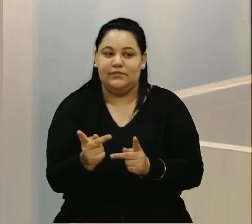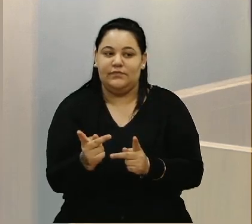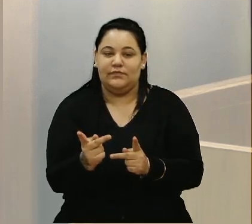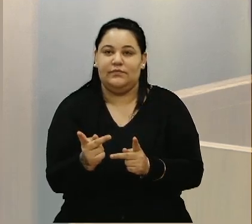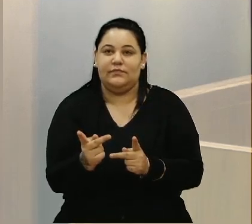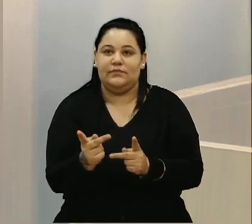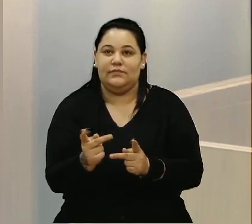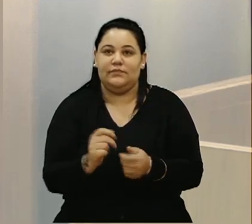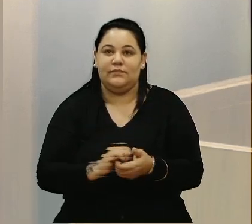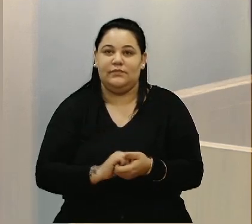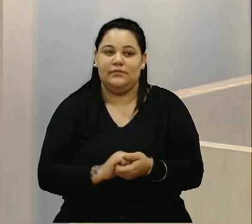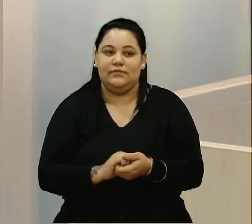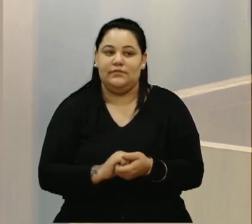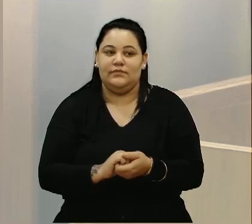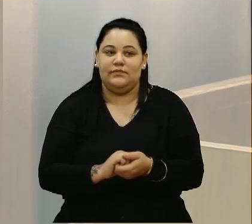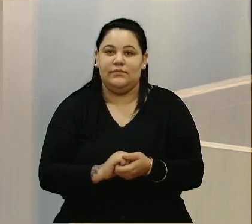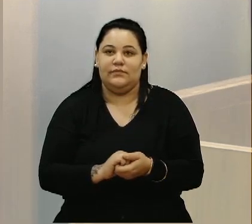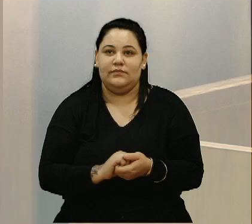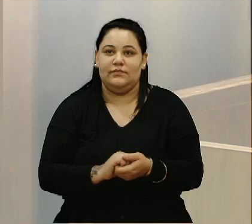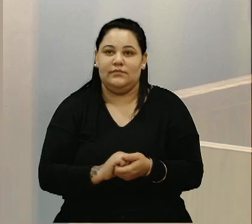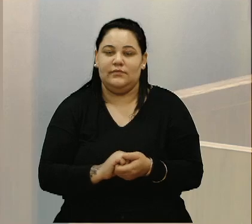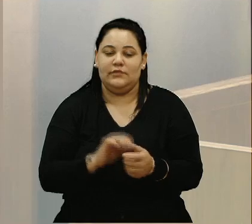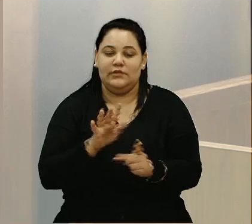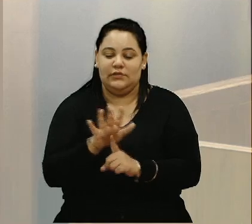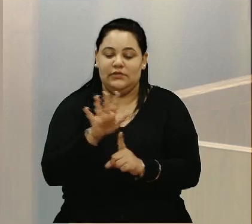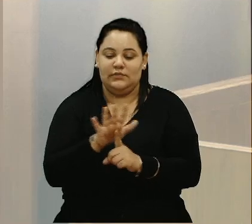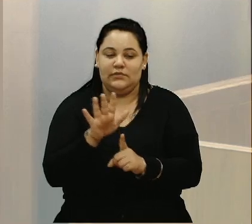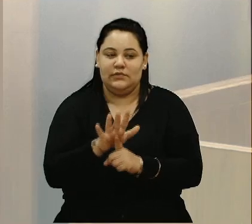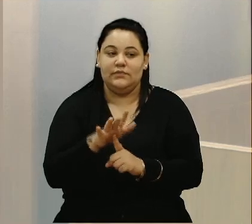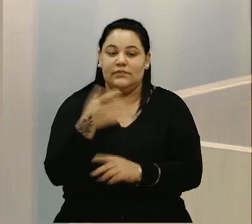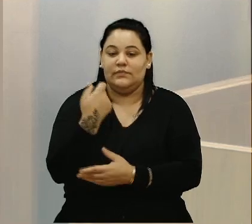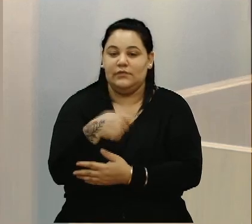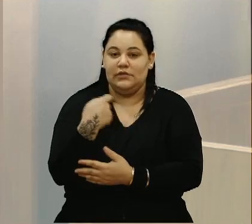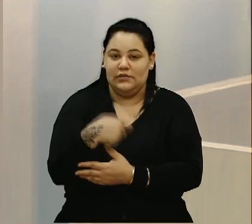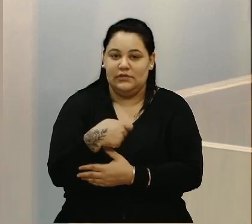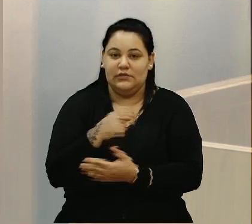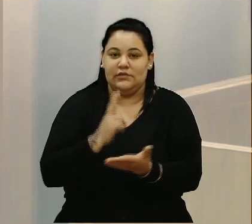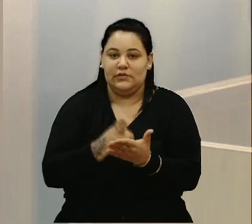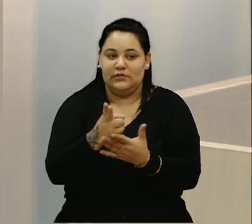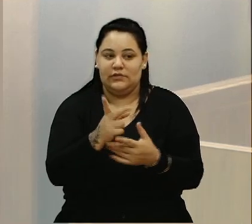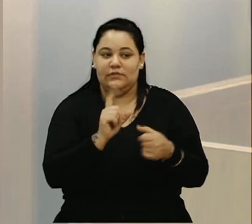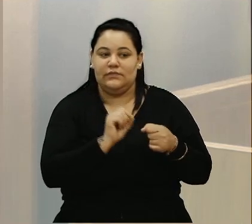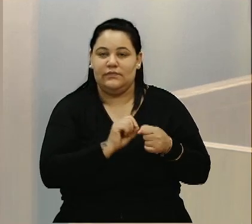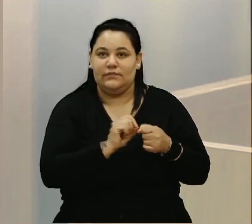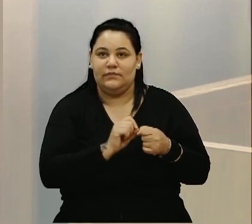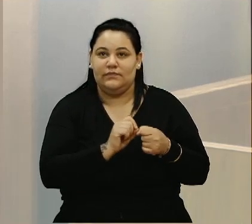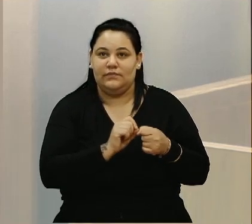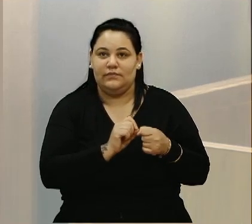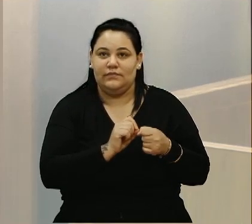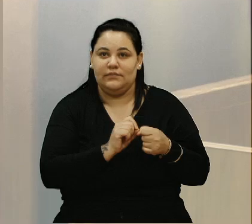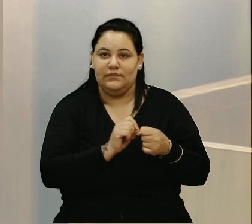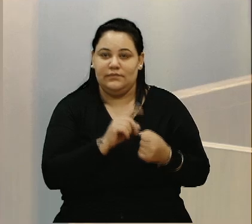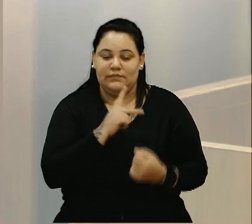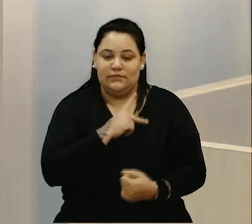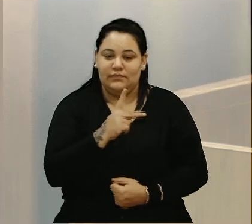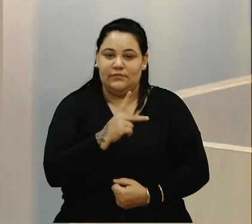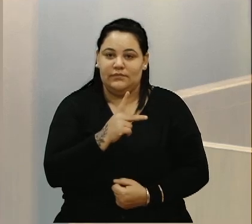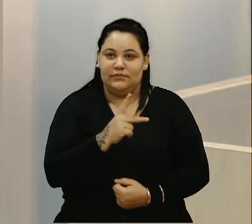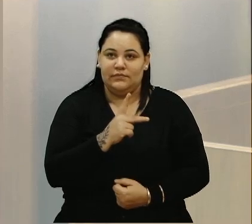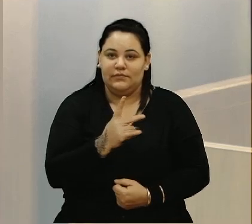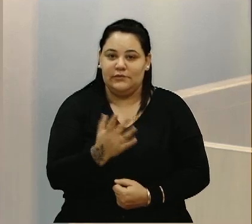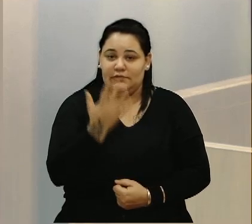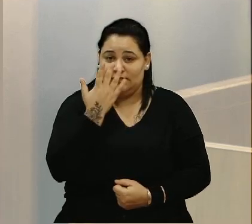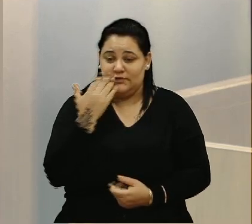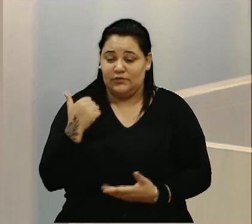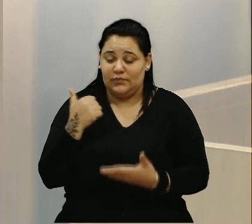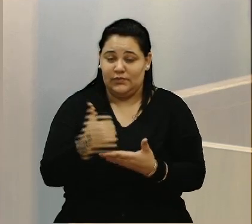BR-116, olhando as demandas, as necessidades que sempre fiz. Eu, como presidente da Frente Parlamentar em Defesa